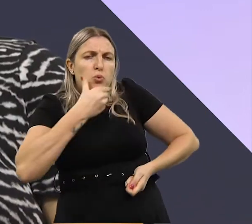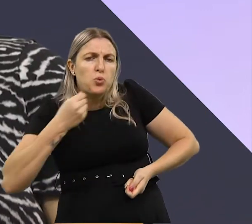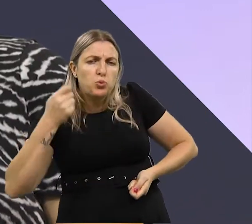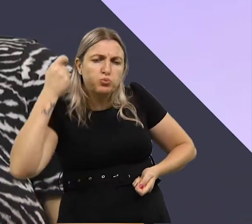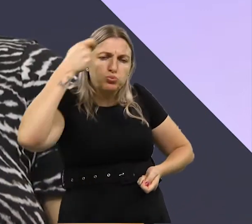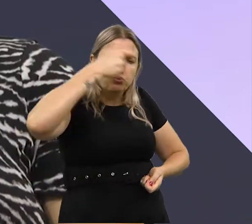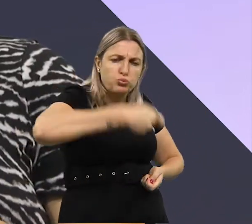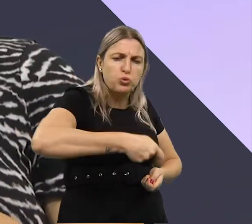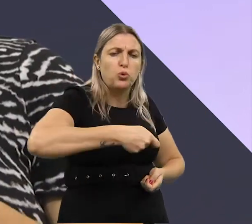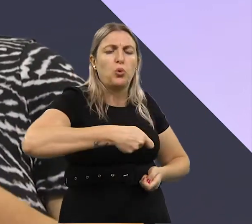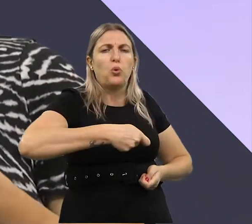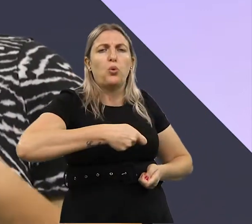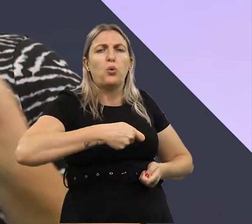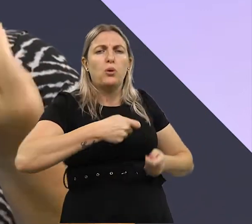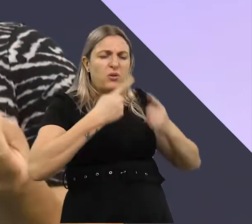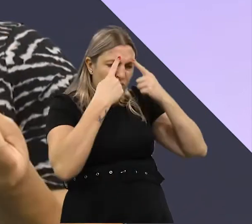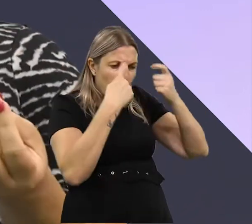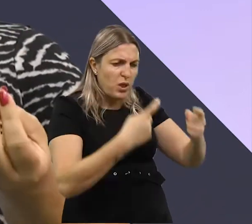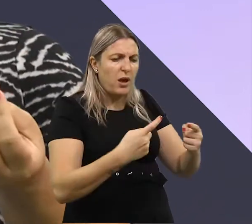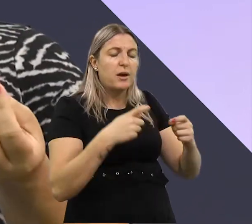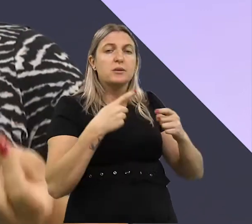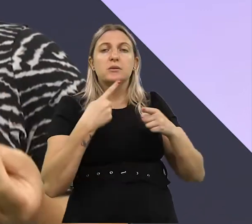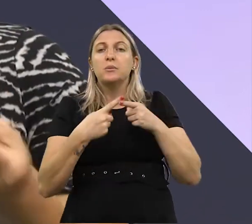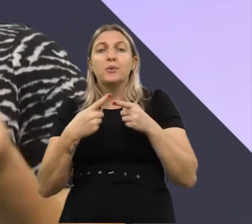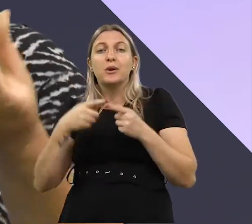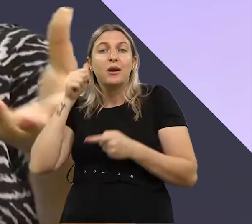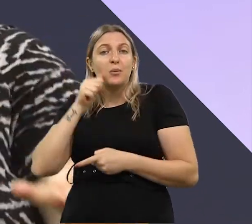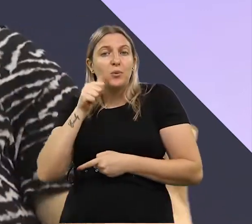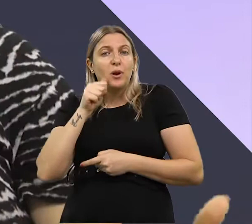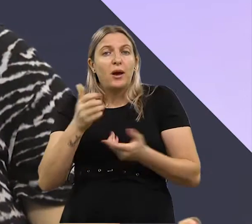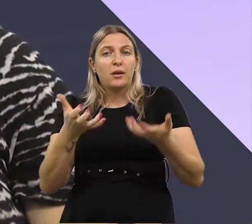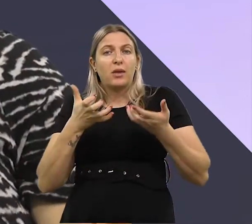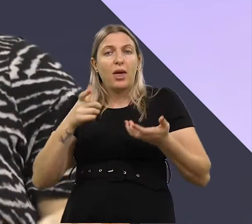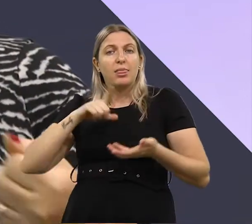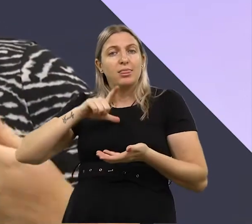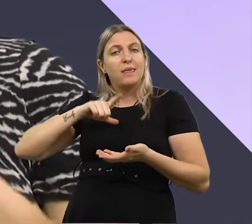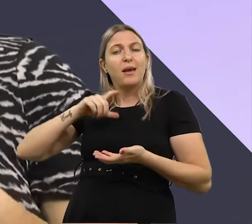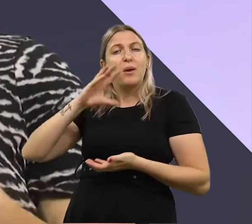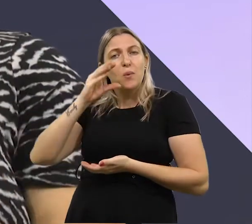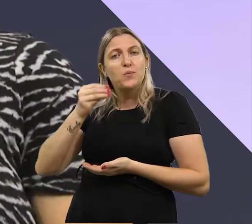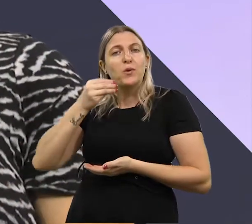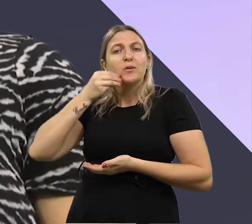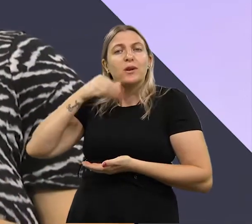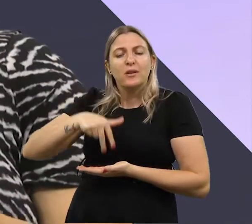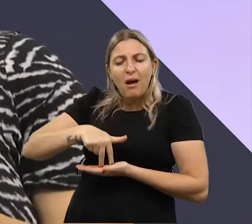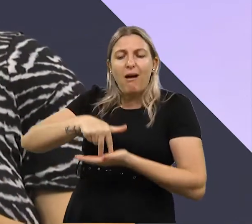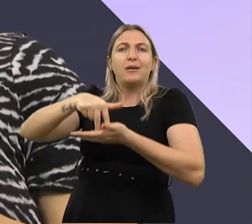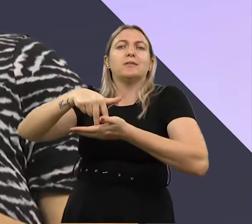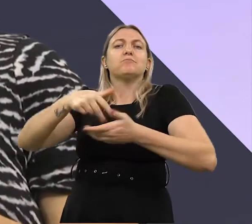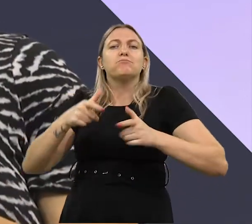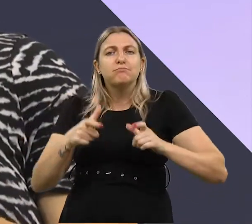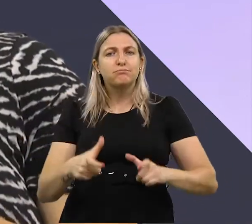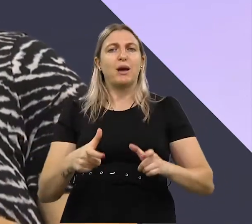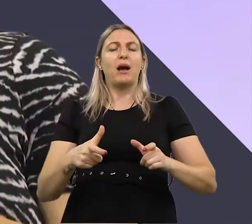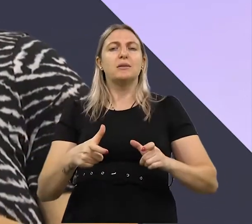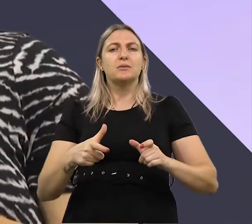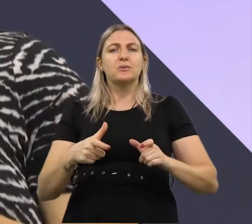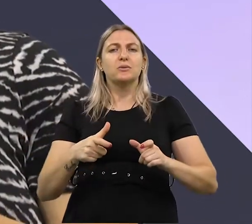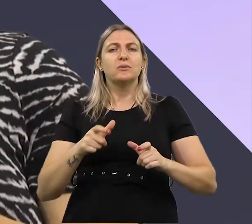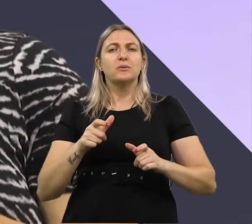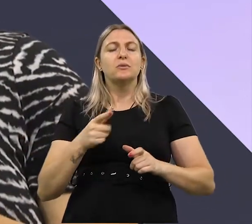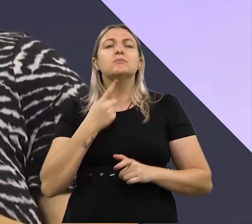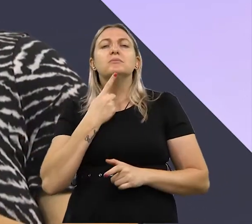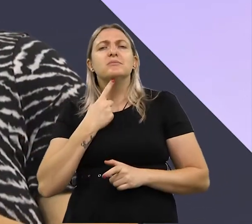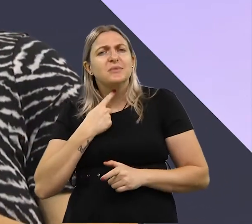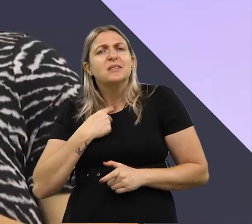violência por conta da mulher ser ou querer estar num espaço que é do desejo dela, né?